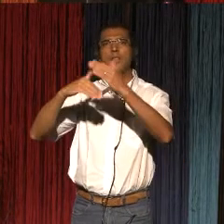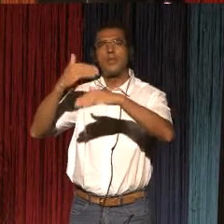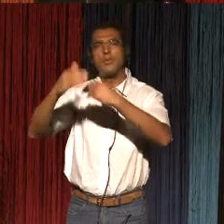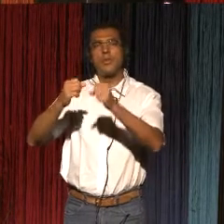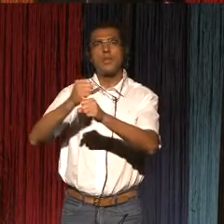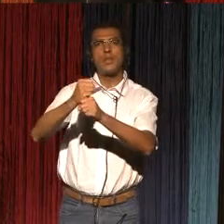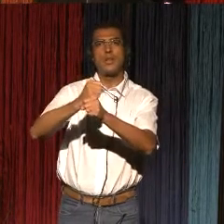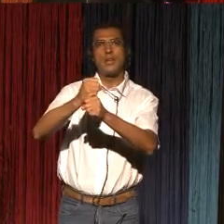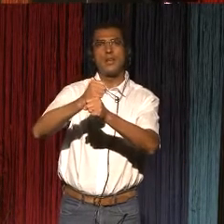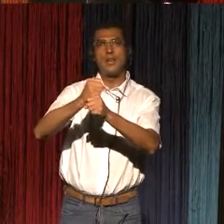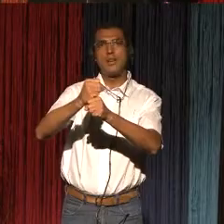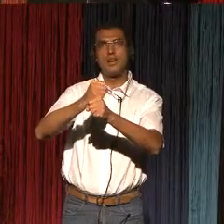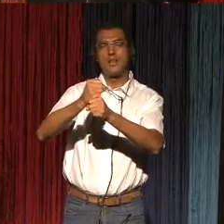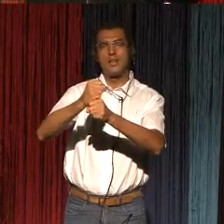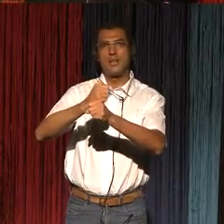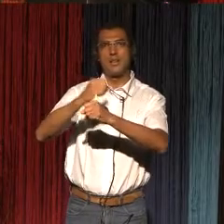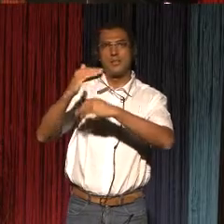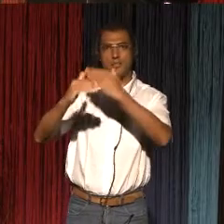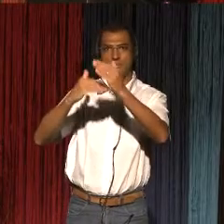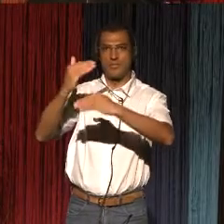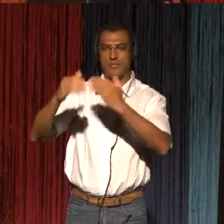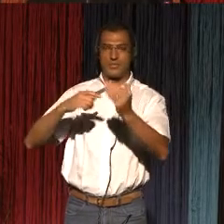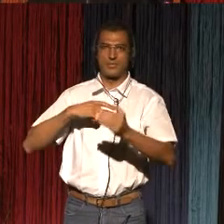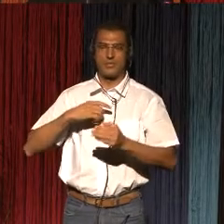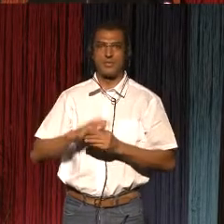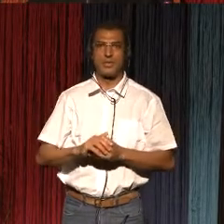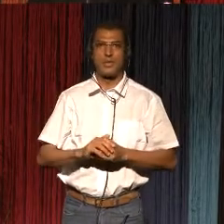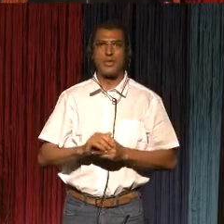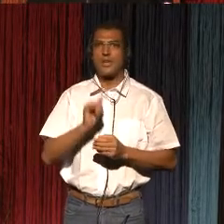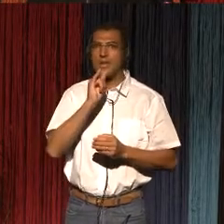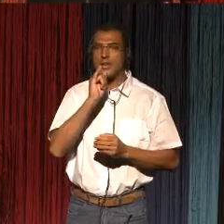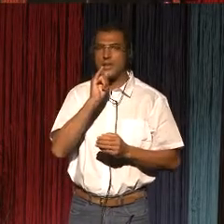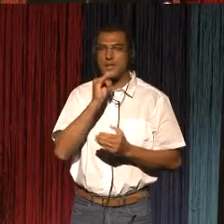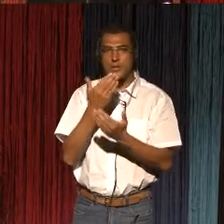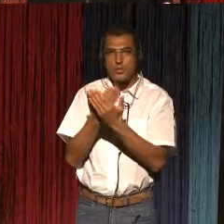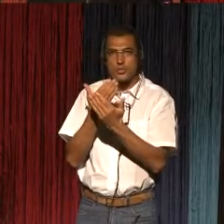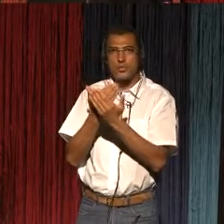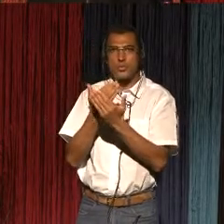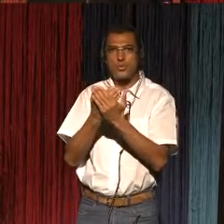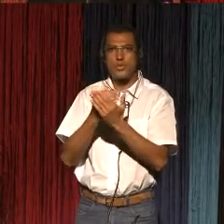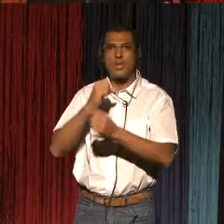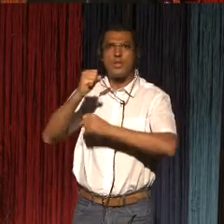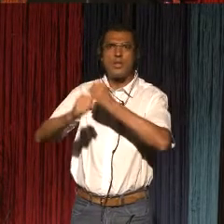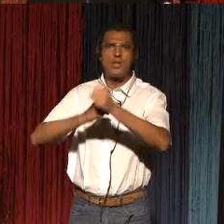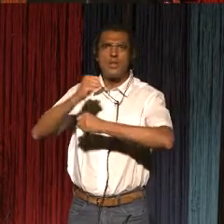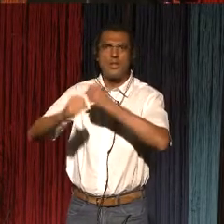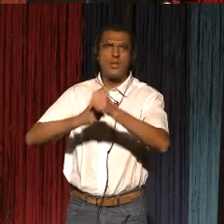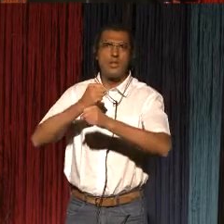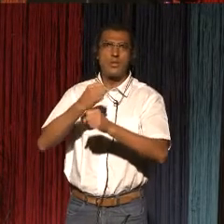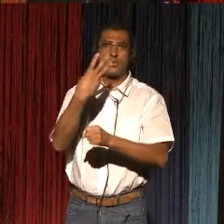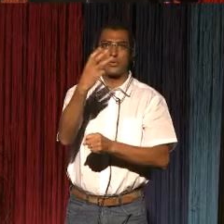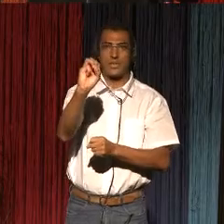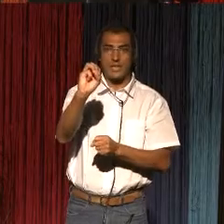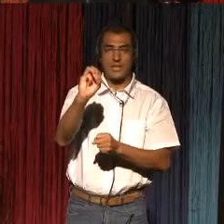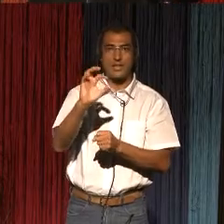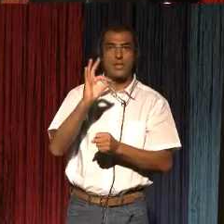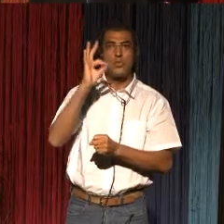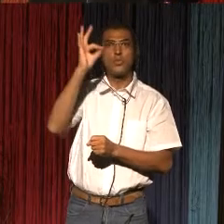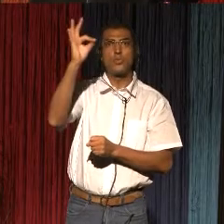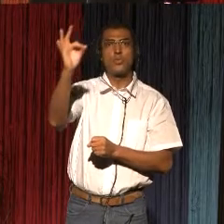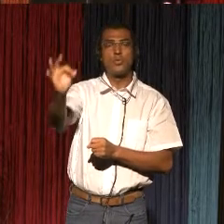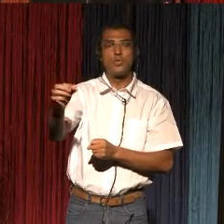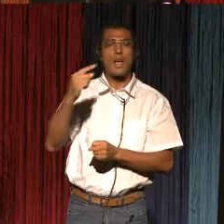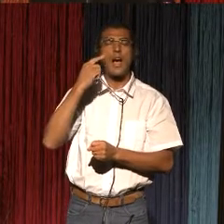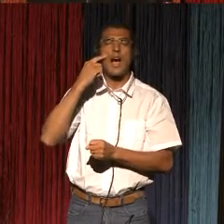já falei daquele estudo que 30 anos depois a gente tinha melhores resultados quando adultos. A gente também sabe